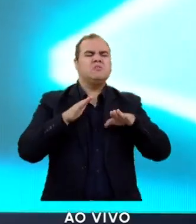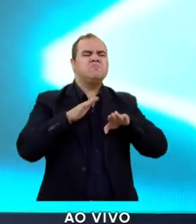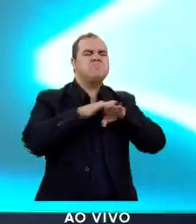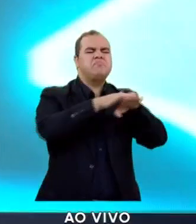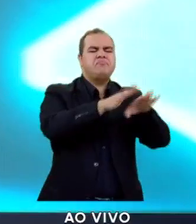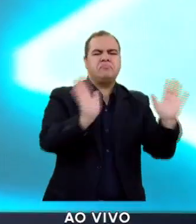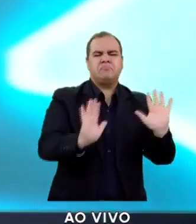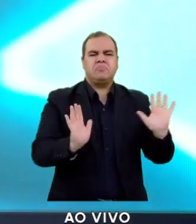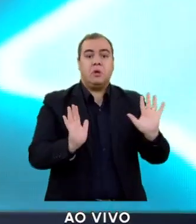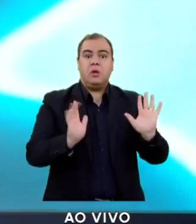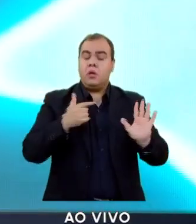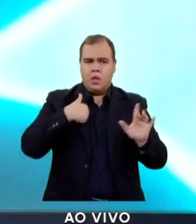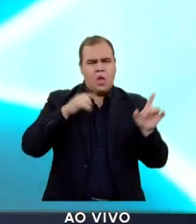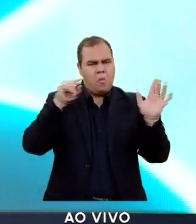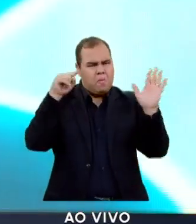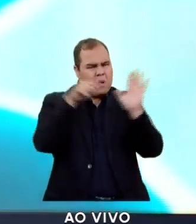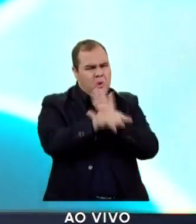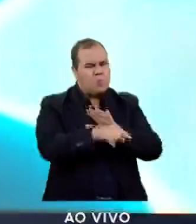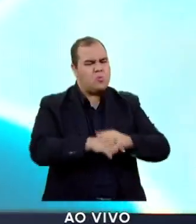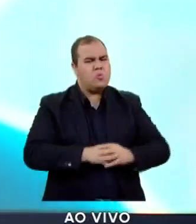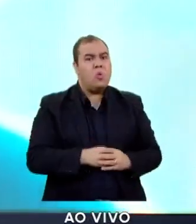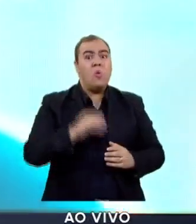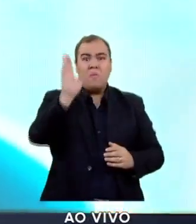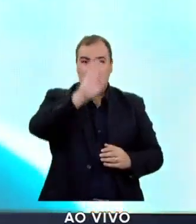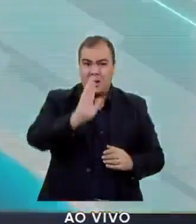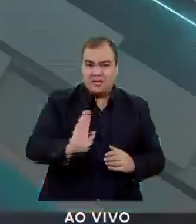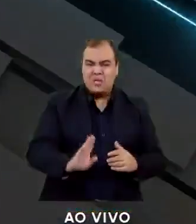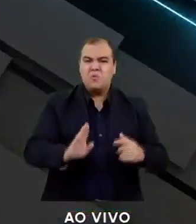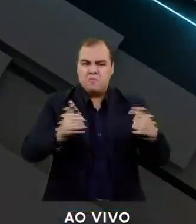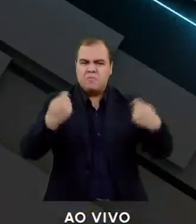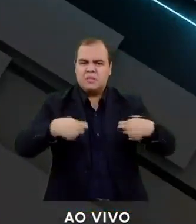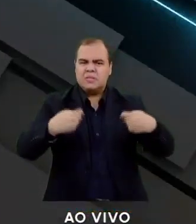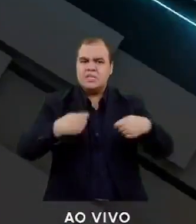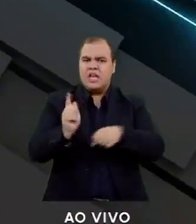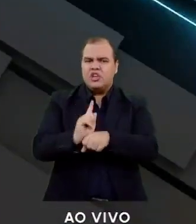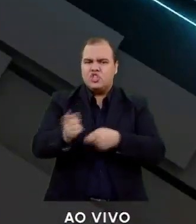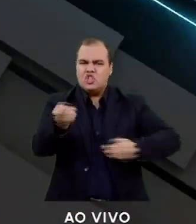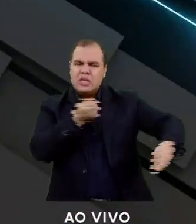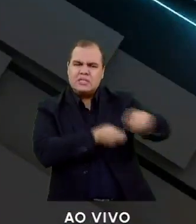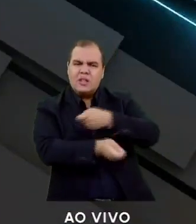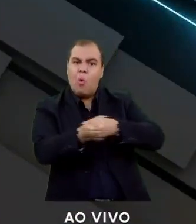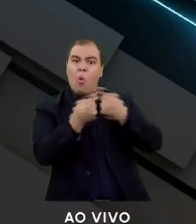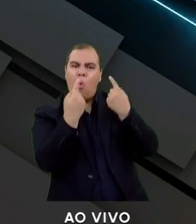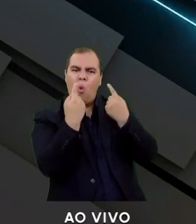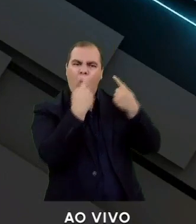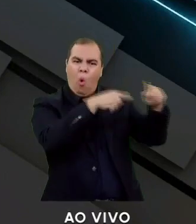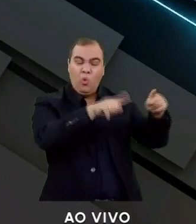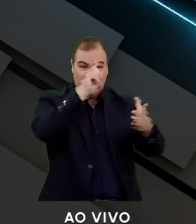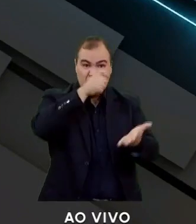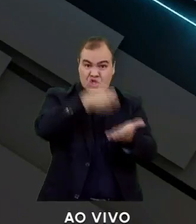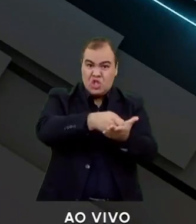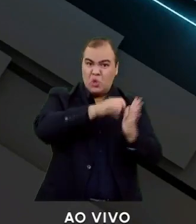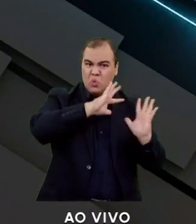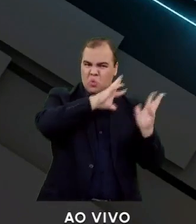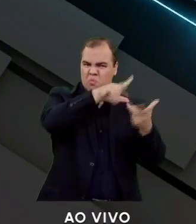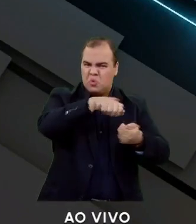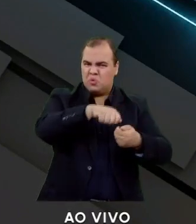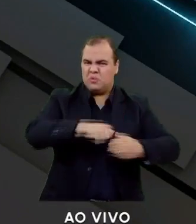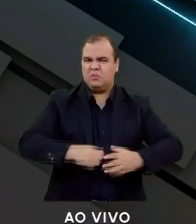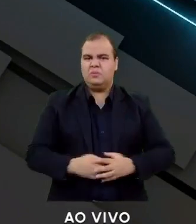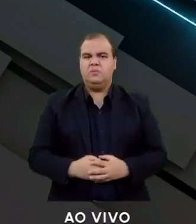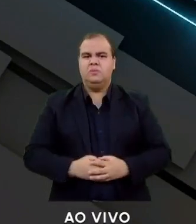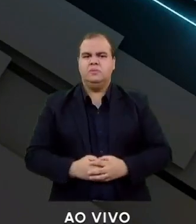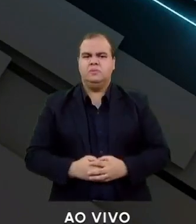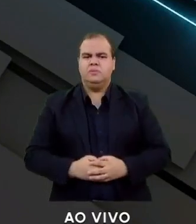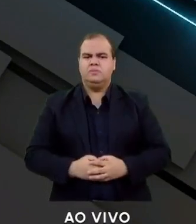Pergunta a sua Padre cão o Brasil deve fazer gestões Contra esse tipo de ditadura pelo mundo com